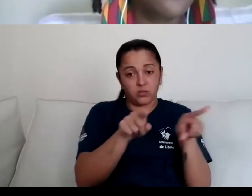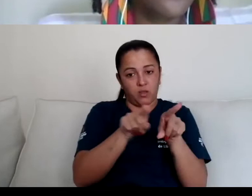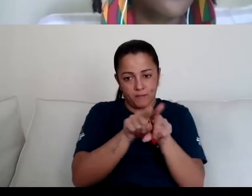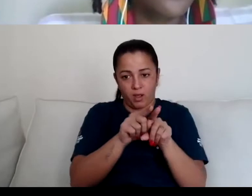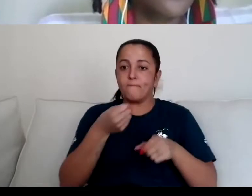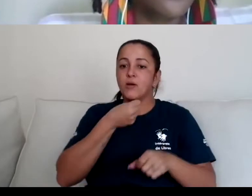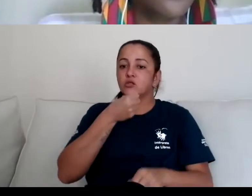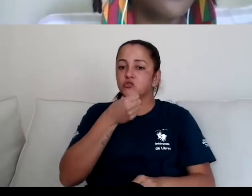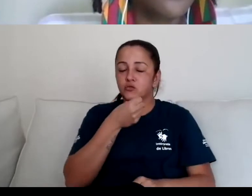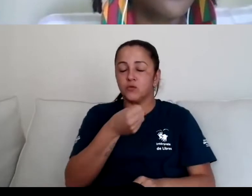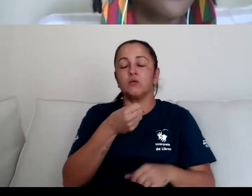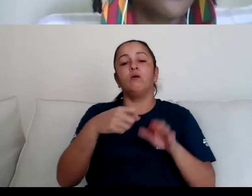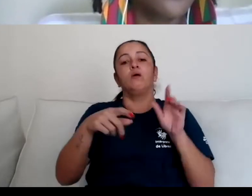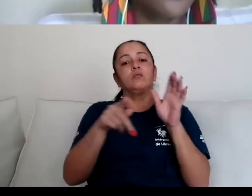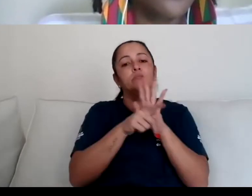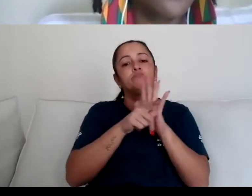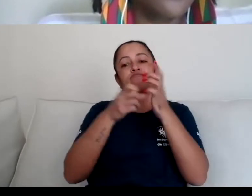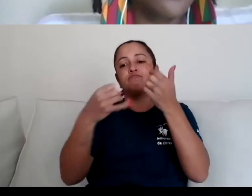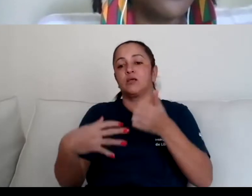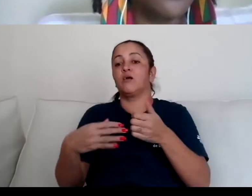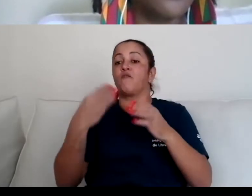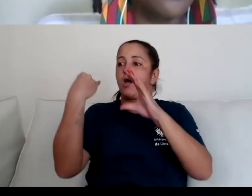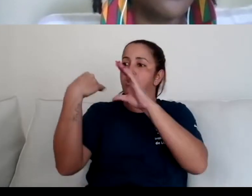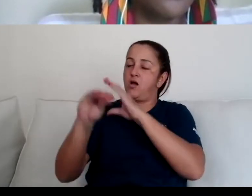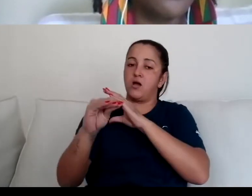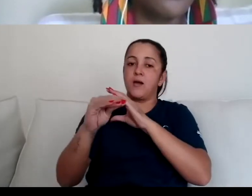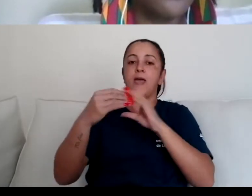e-mail até a próxima sexta-feira.